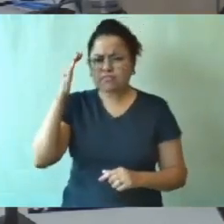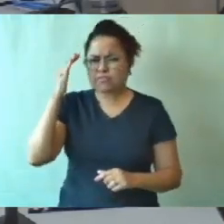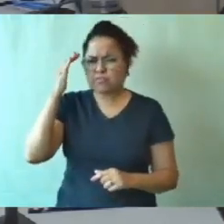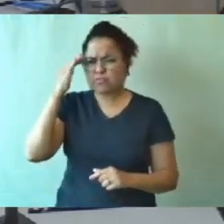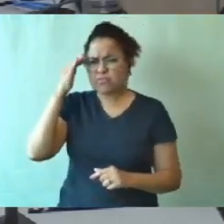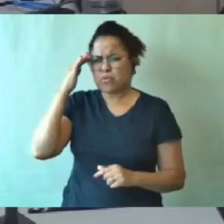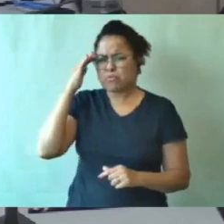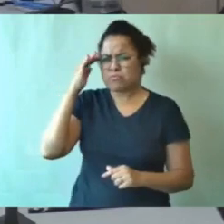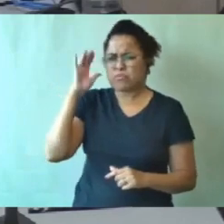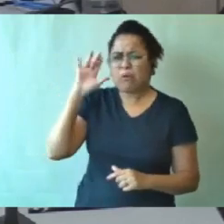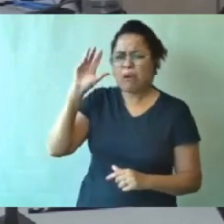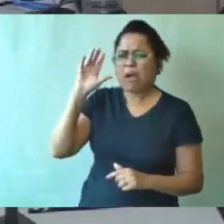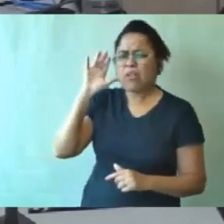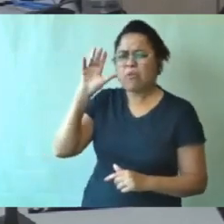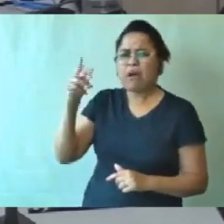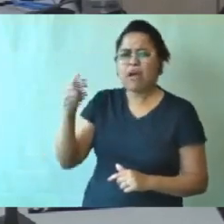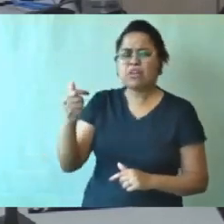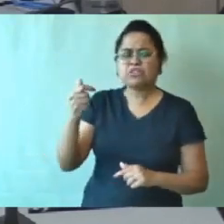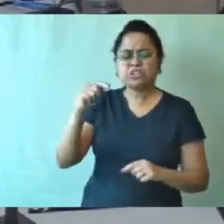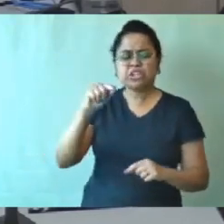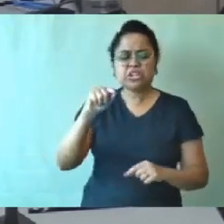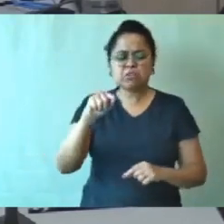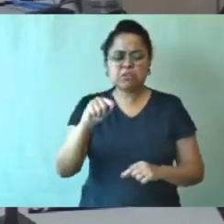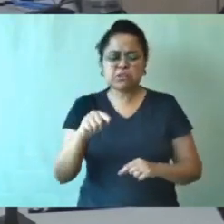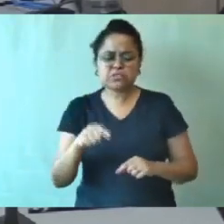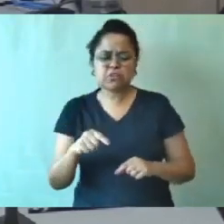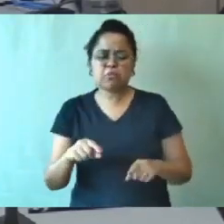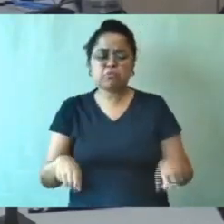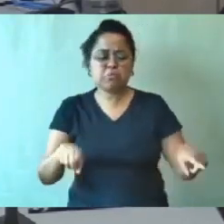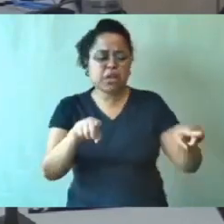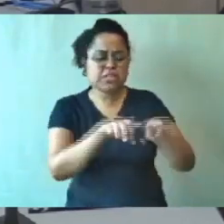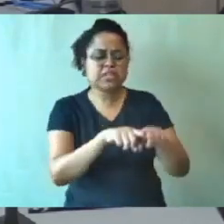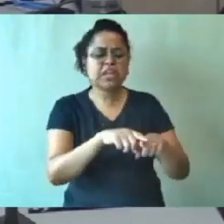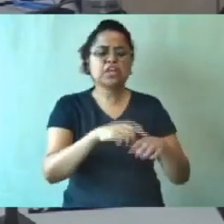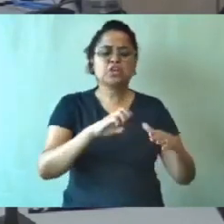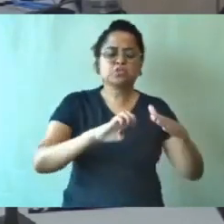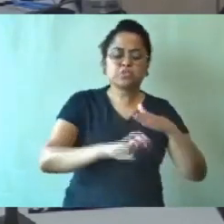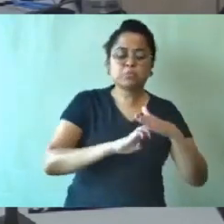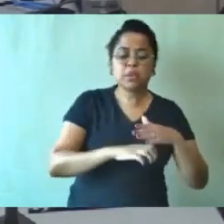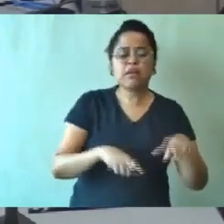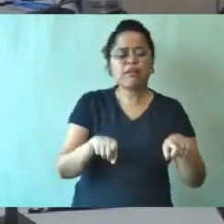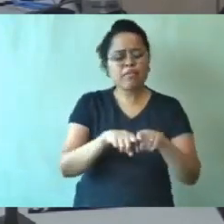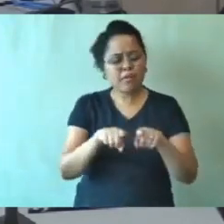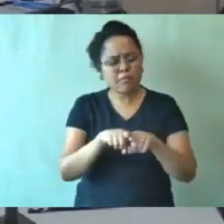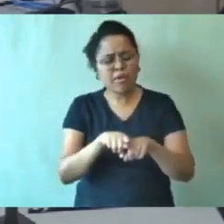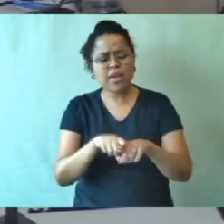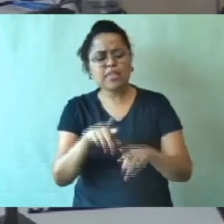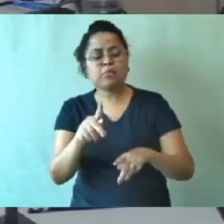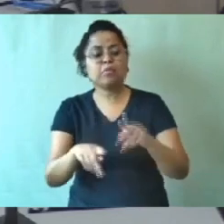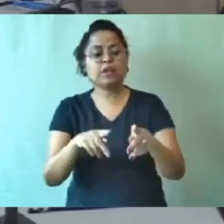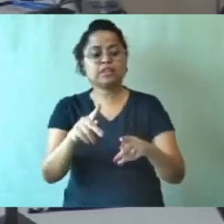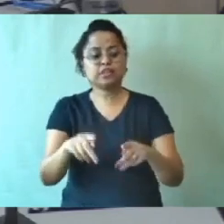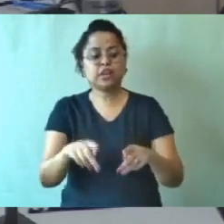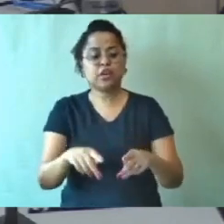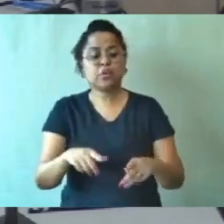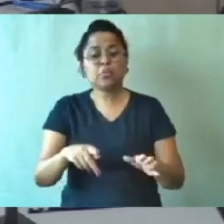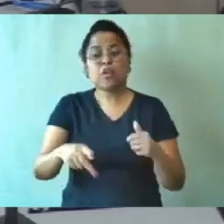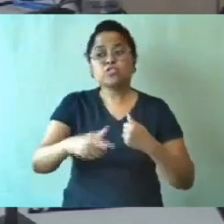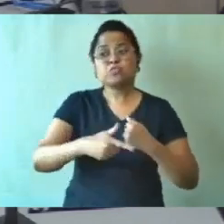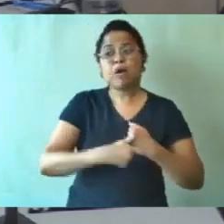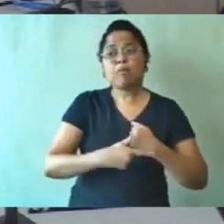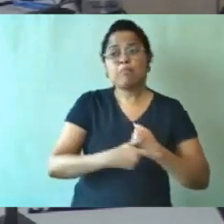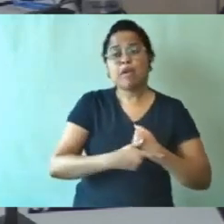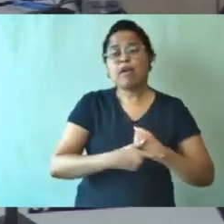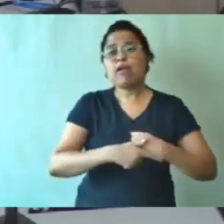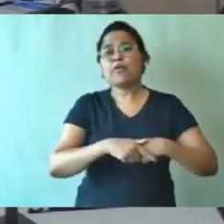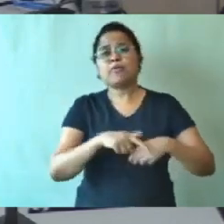ser parceiros dos empresários e também da população, porque o nosso papel aqui é fiscalizarmos. Todos os dias a gente recebe